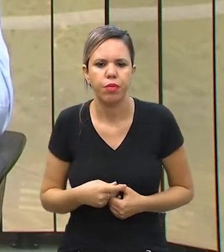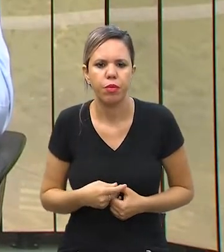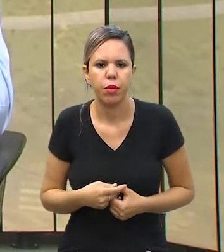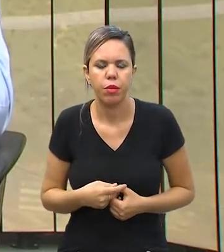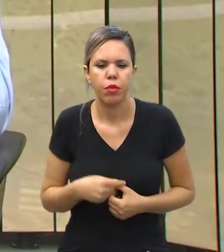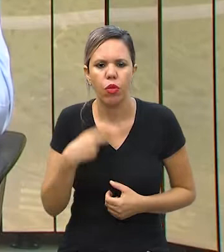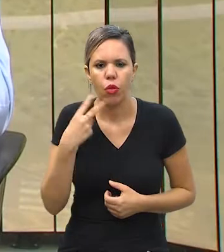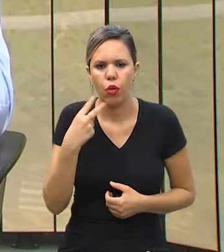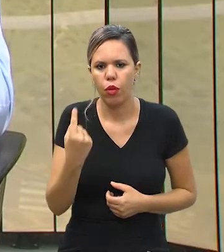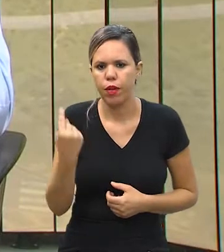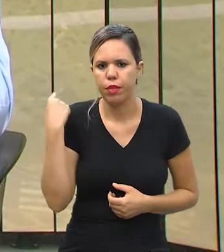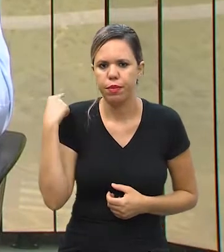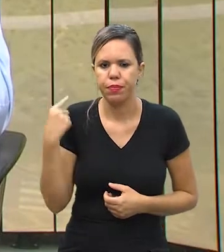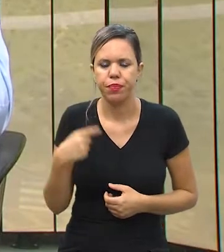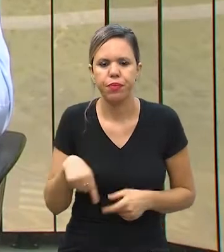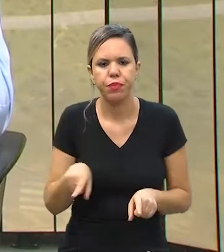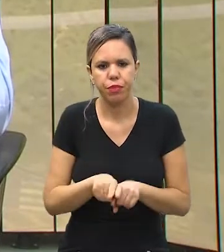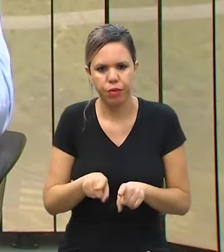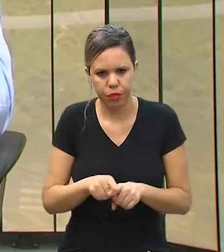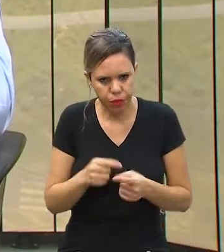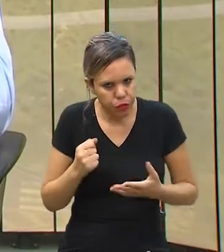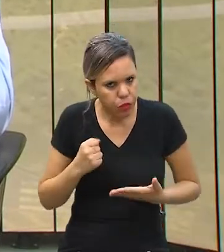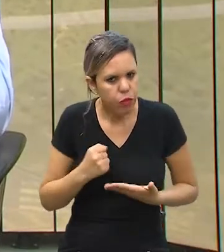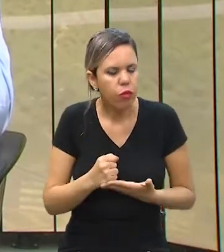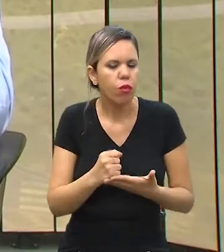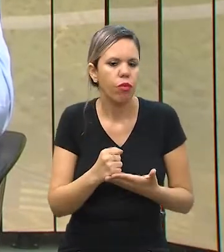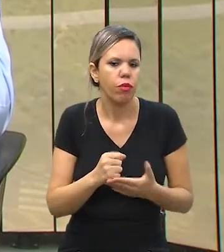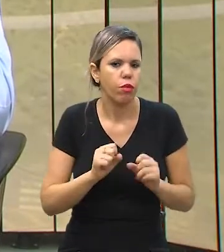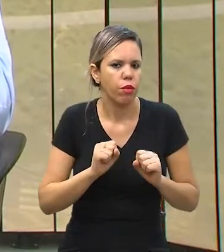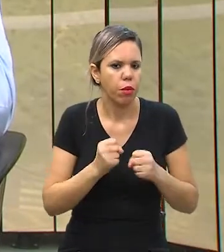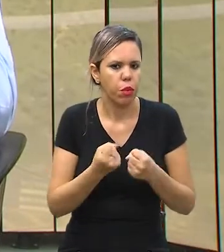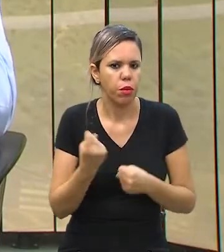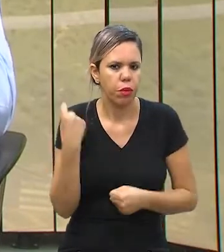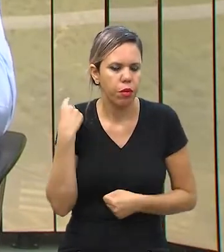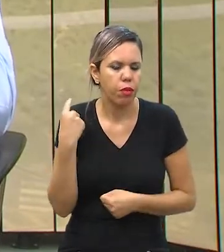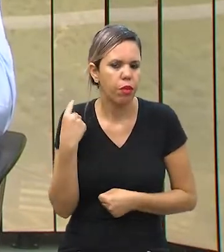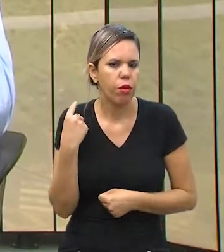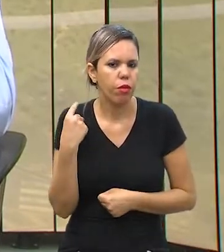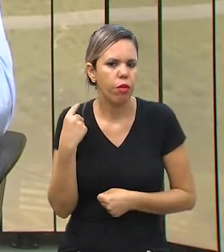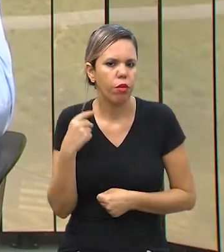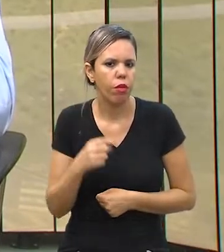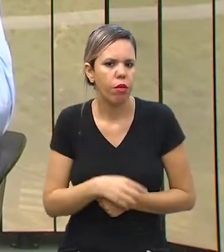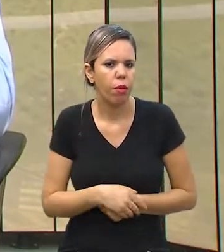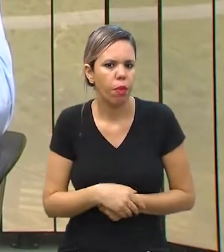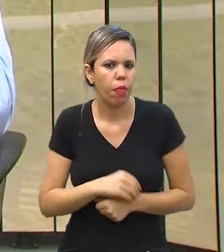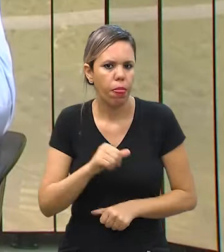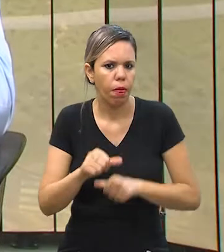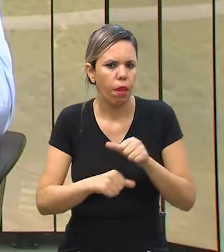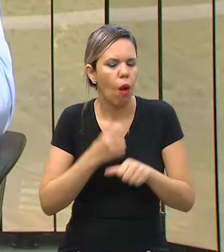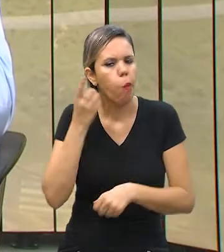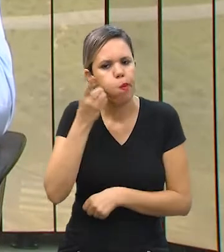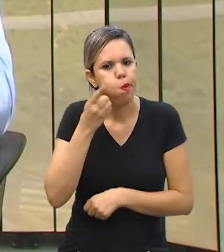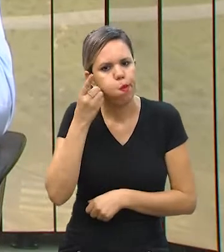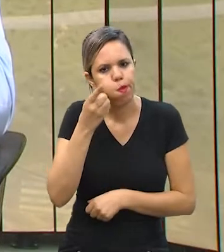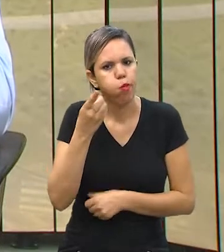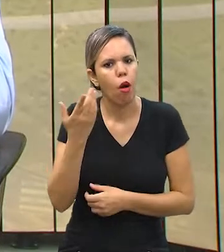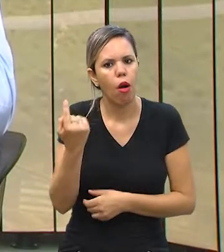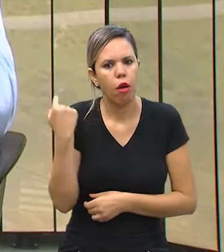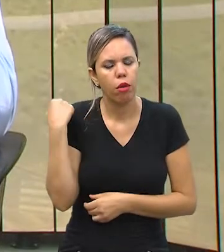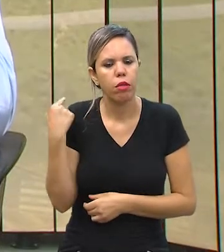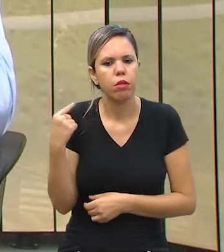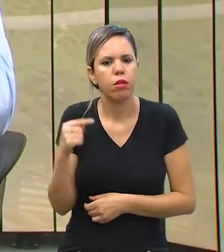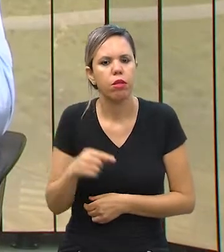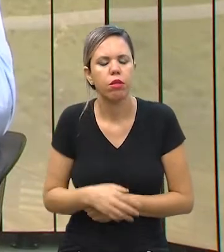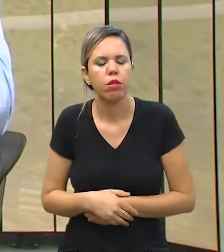um vereador na época que também nos ajudava, defendia. E ele acabou virando deputado,